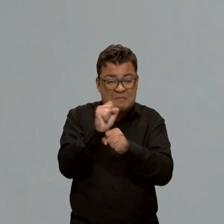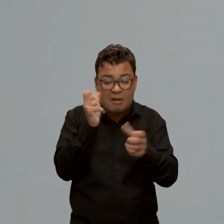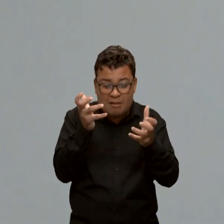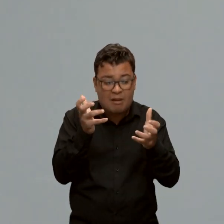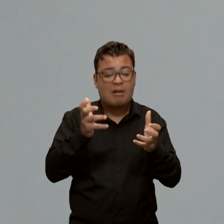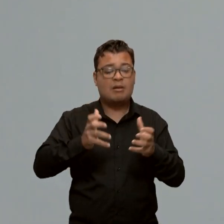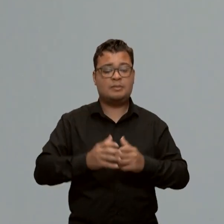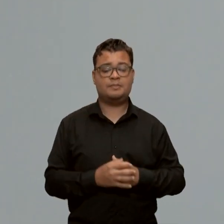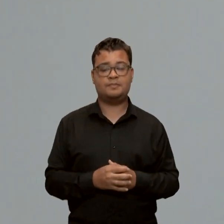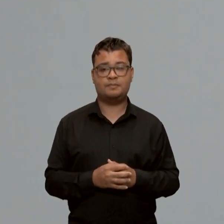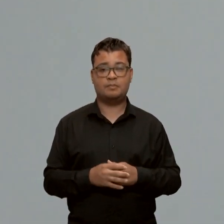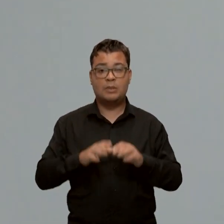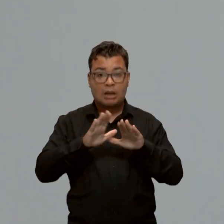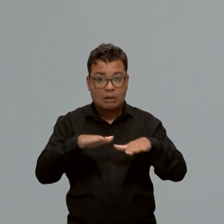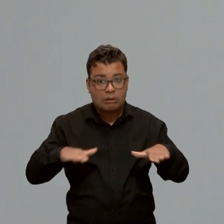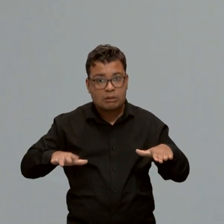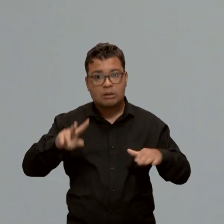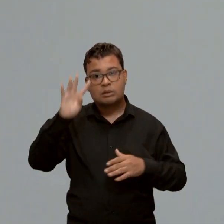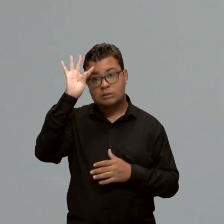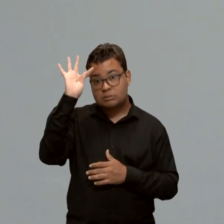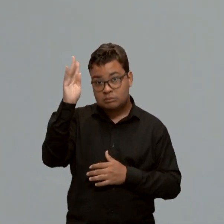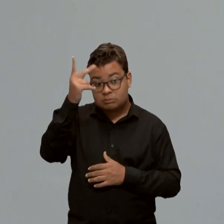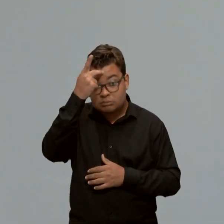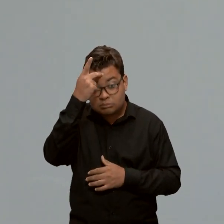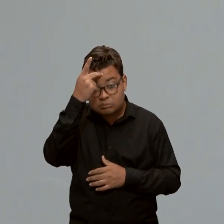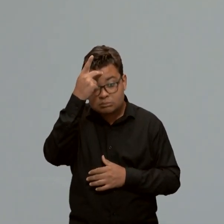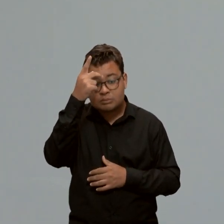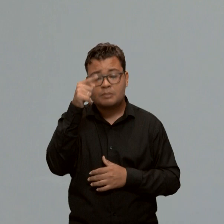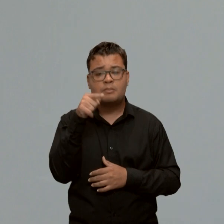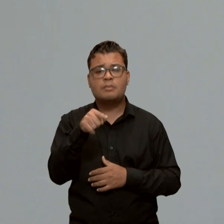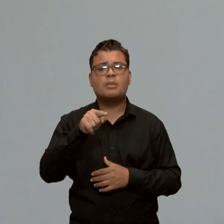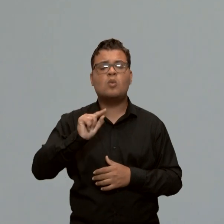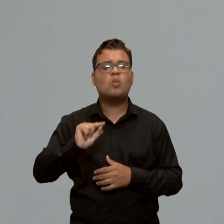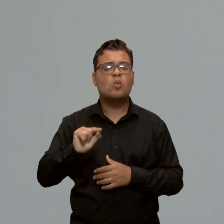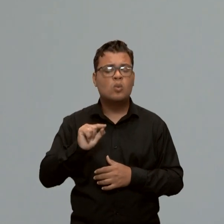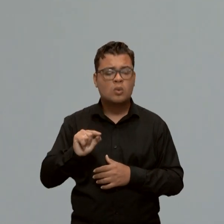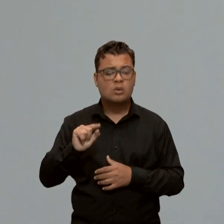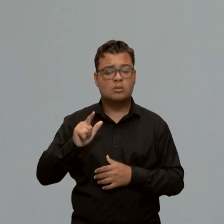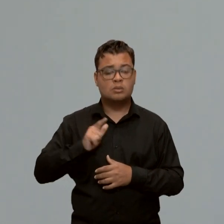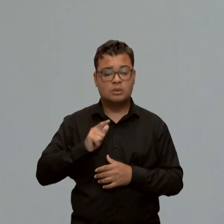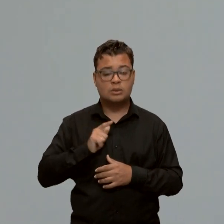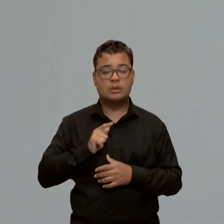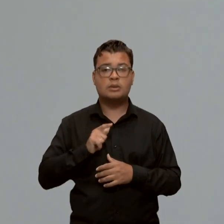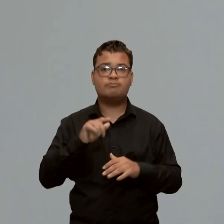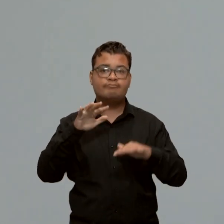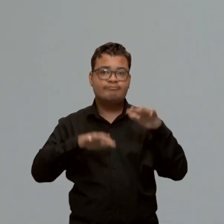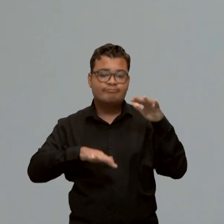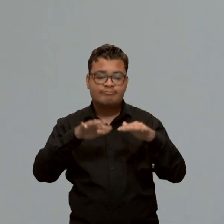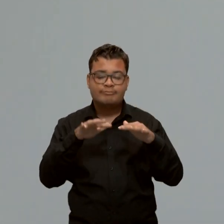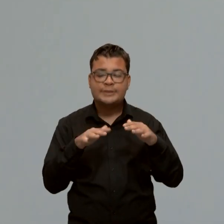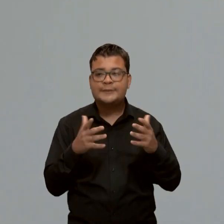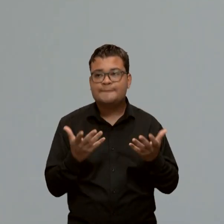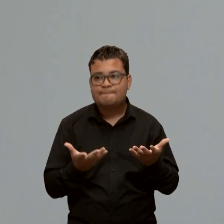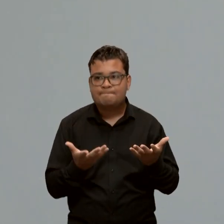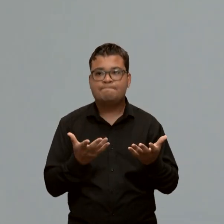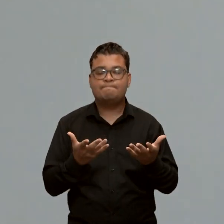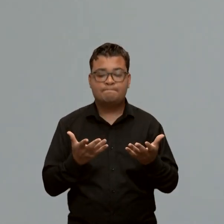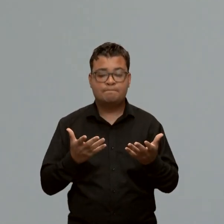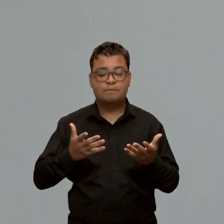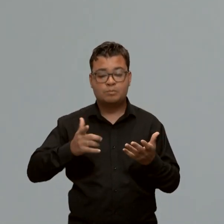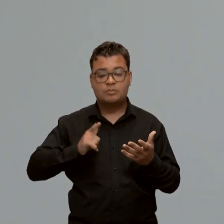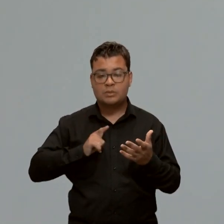A criança que tem déficit de atenção também, ela vai perder a desorganização, muitas vezes, que é feita